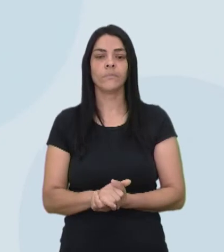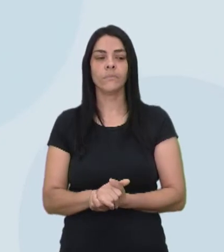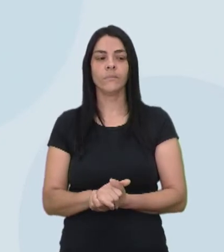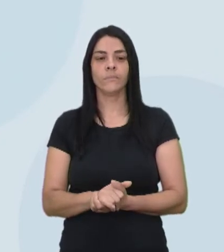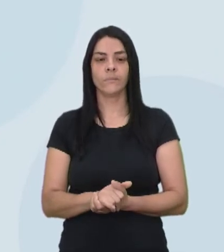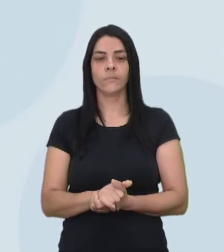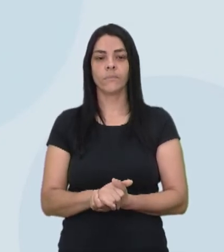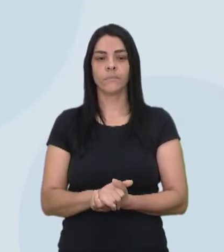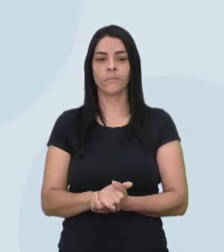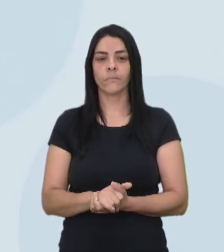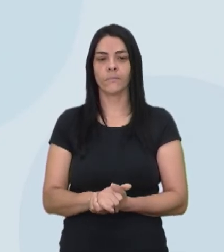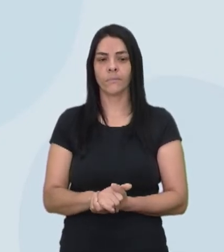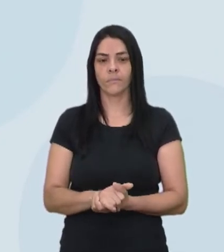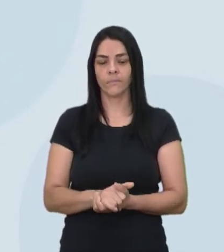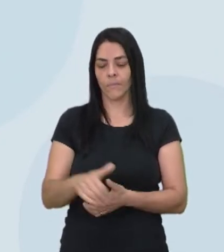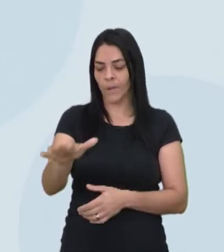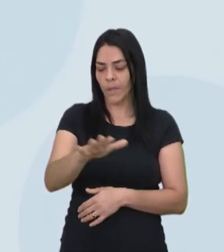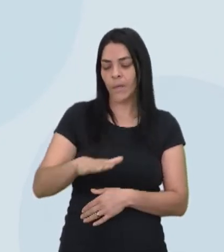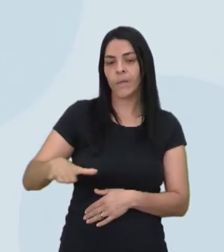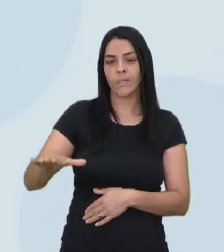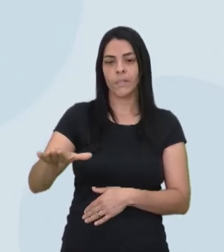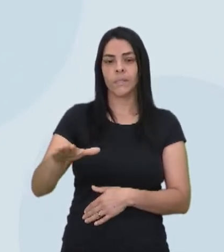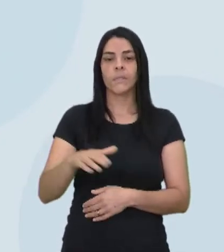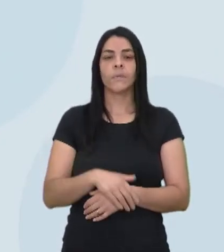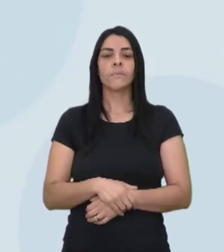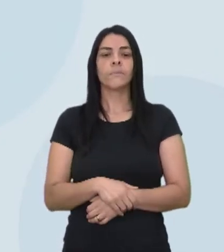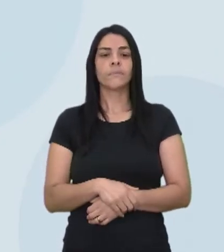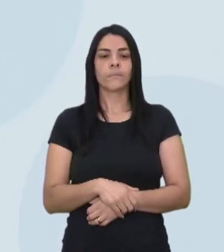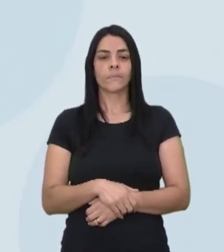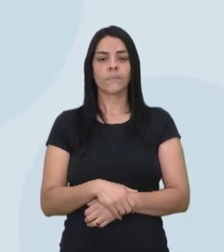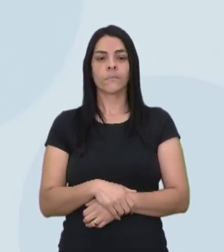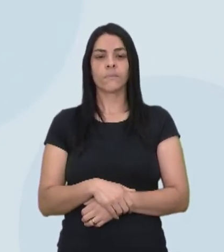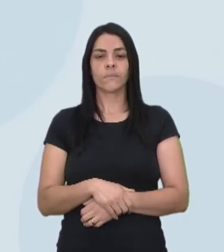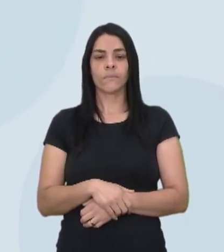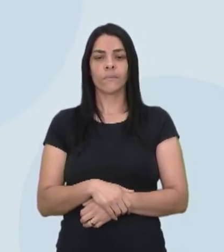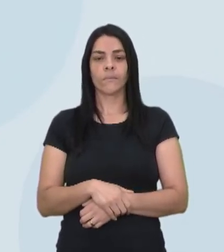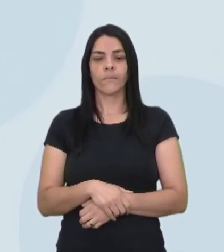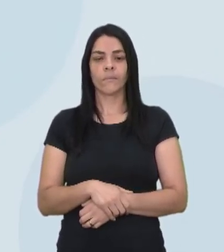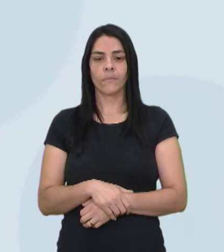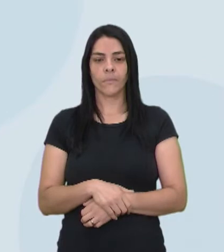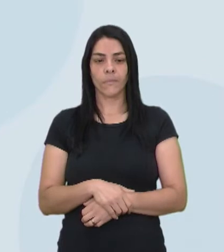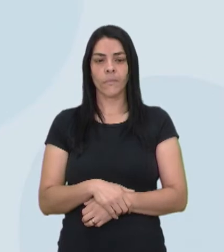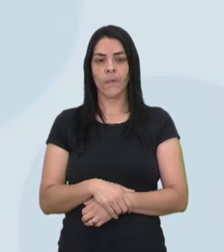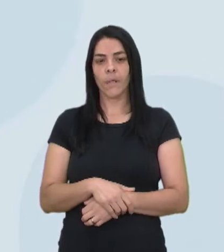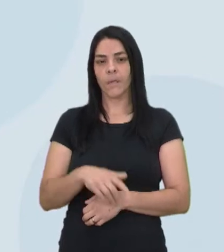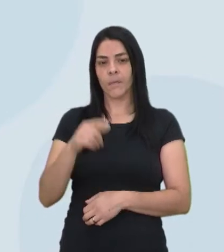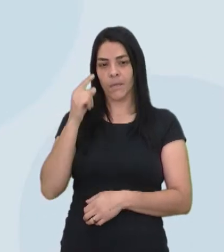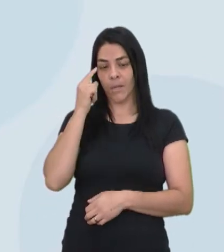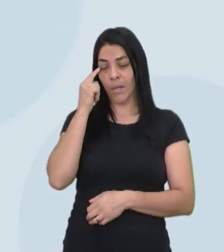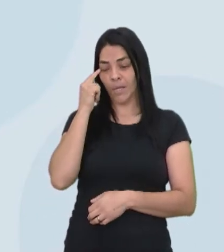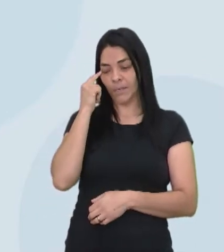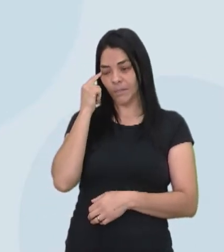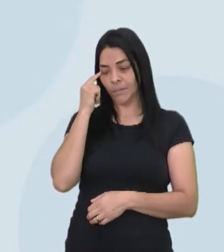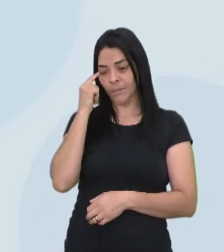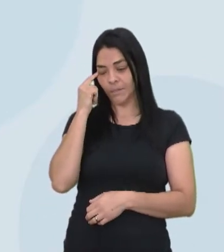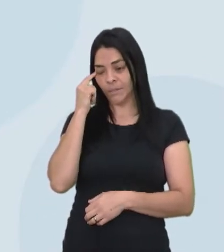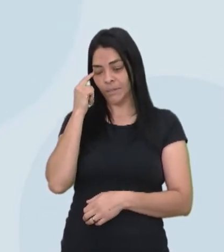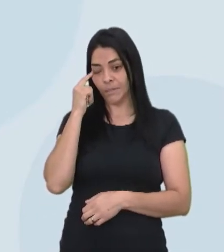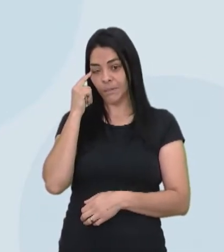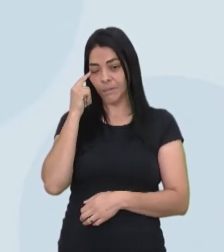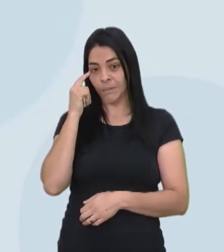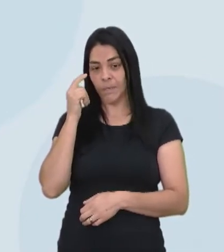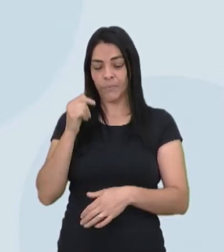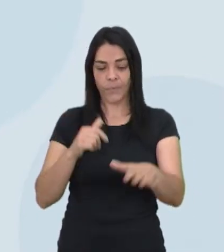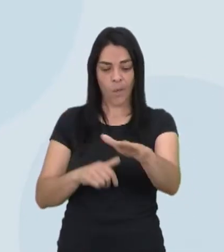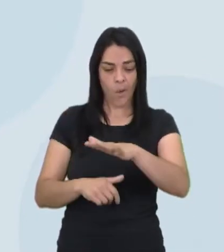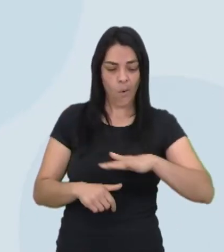no Oriente mesmo, né, o que a gente chamaria de Oriente, e no caso da China mais para o lado do Extremo Oriente